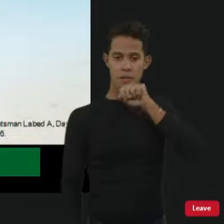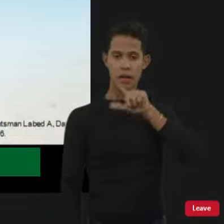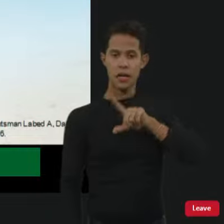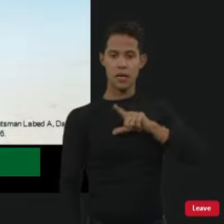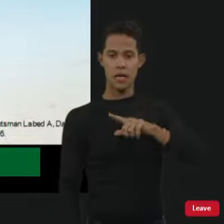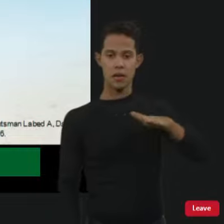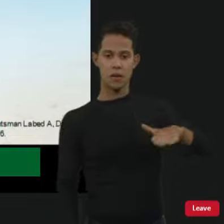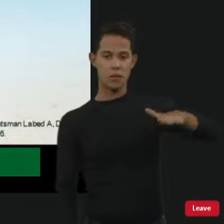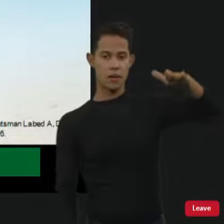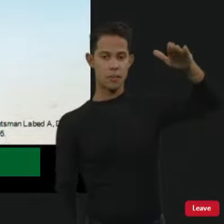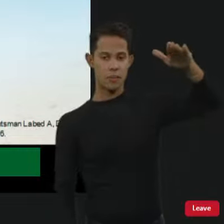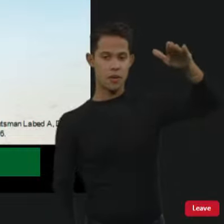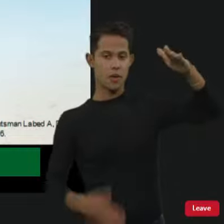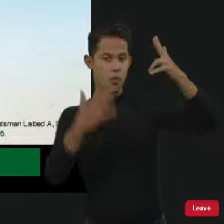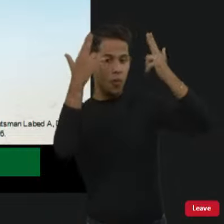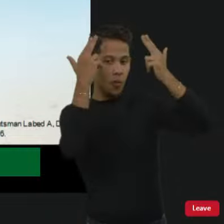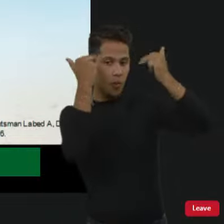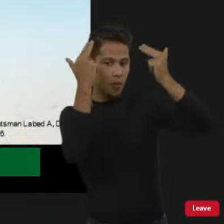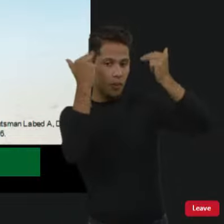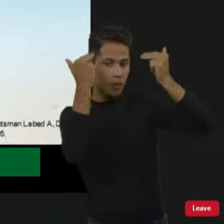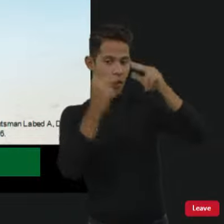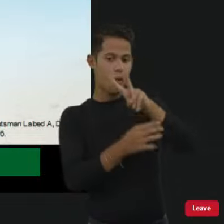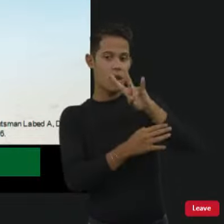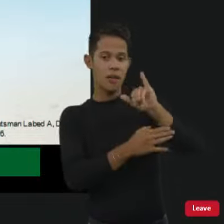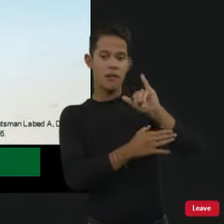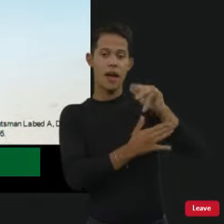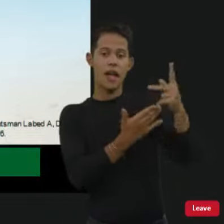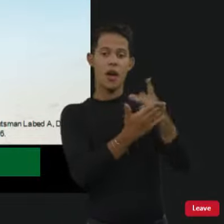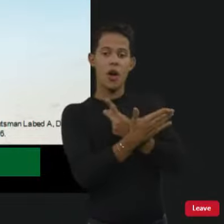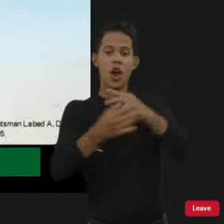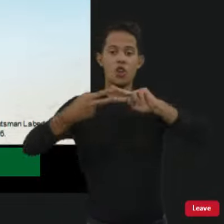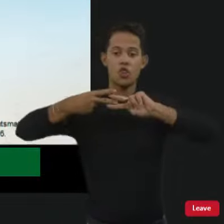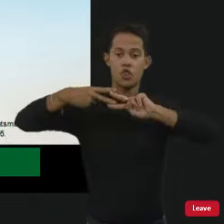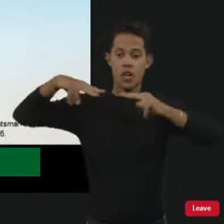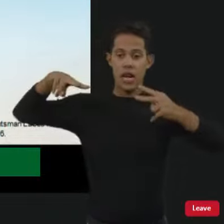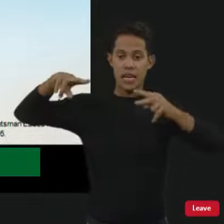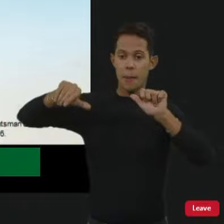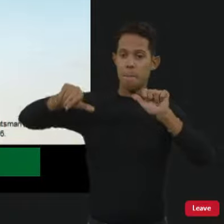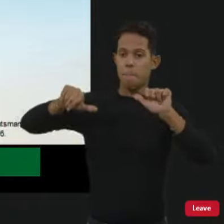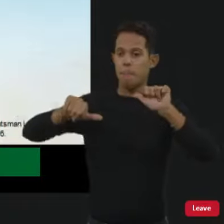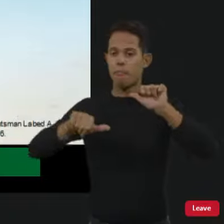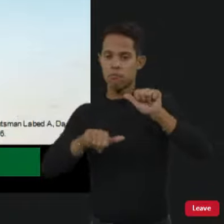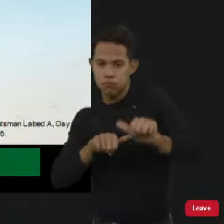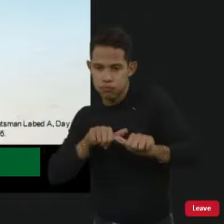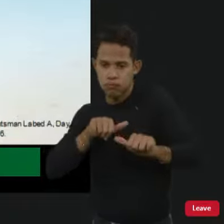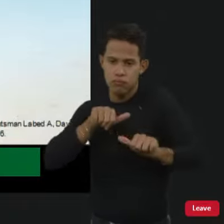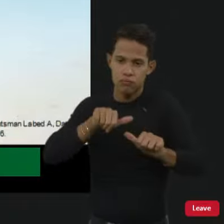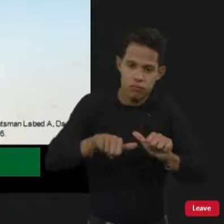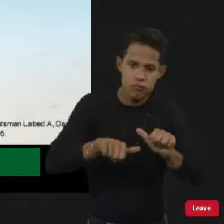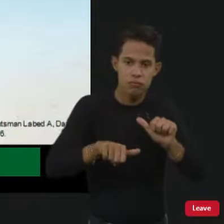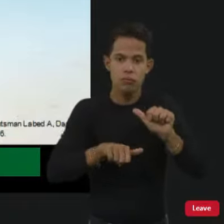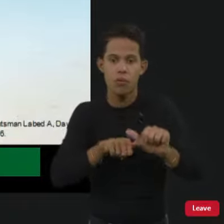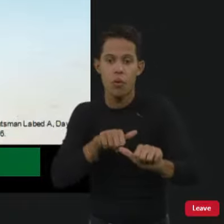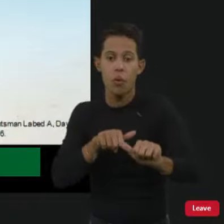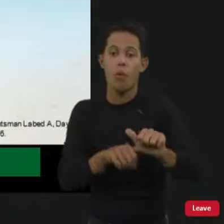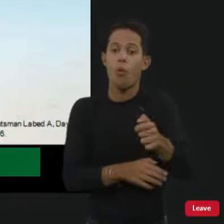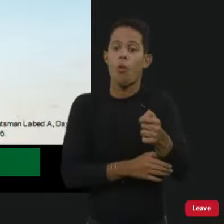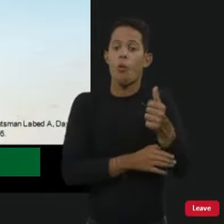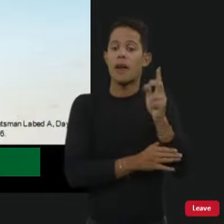normal e ocorre uma nova mutação do gene, quase sempre no